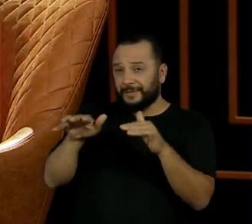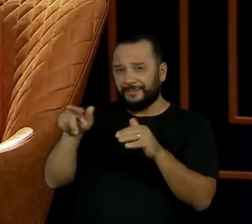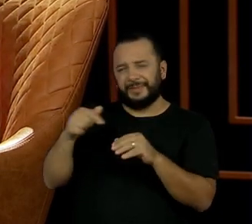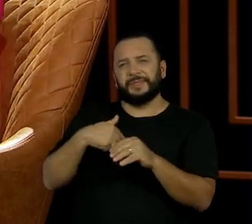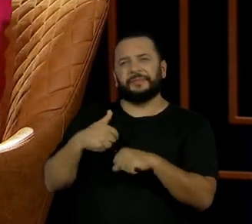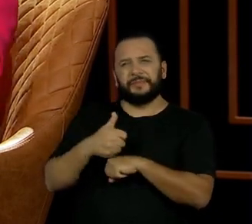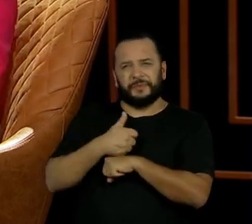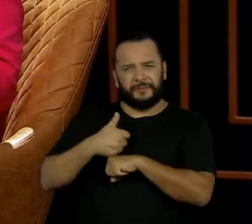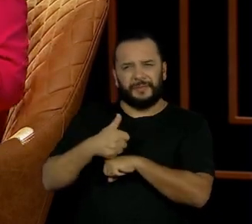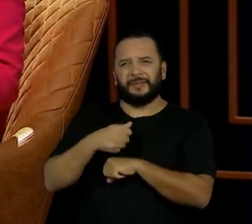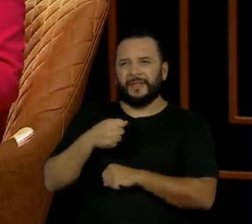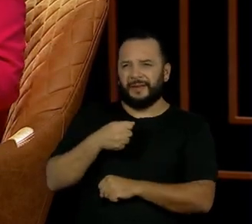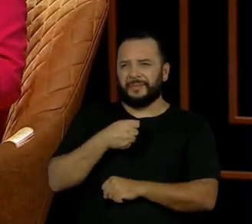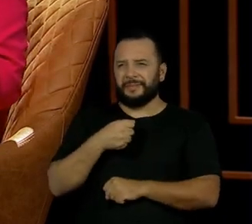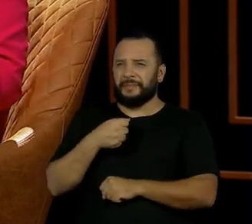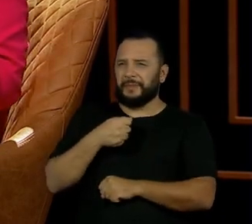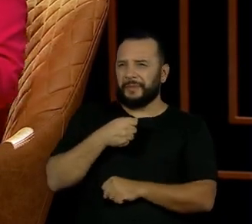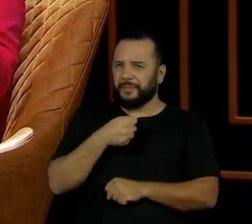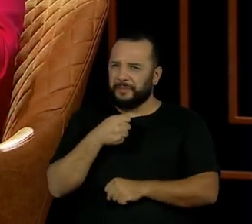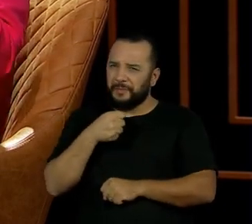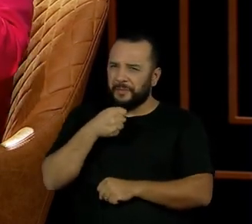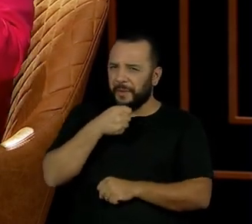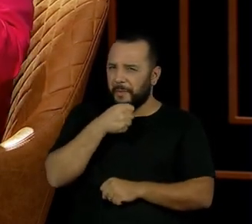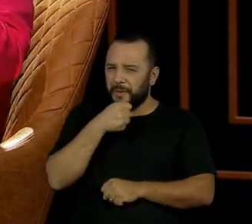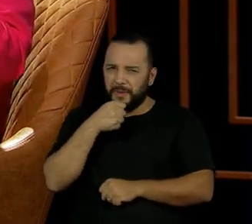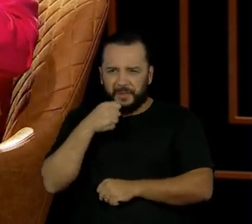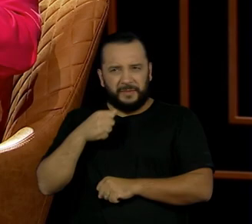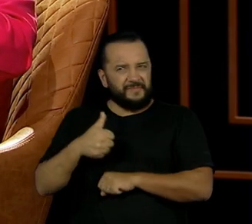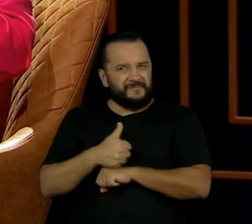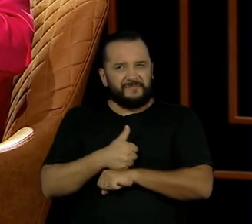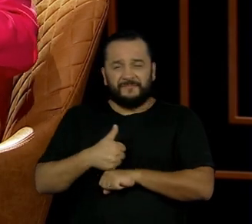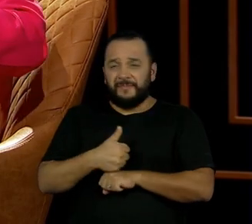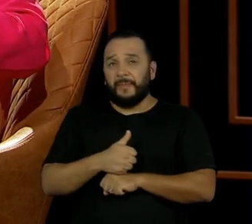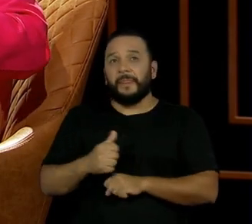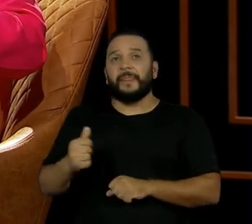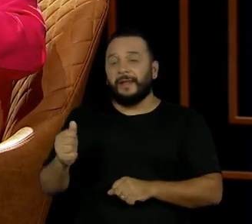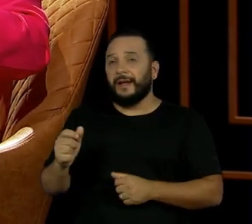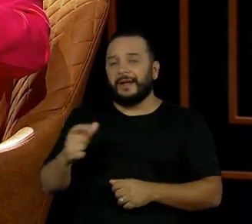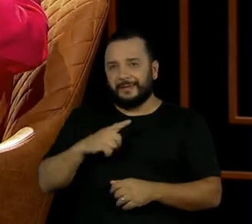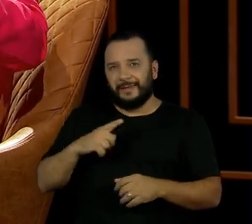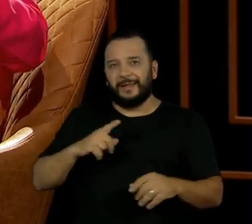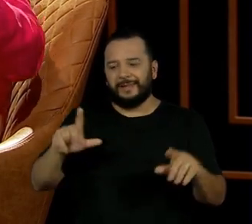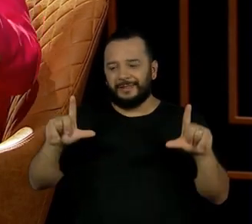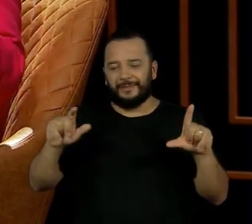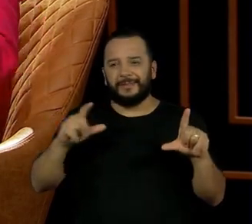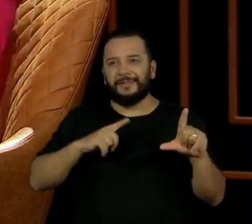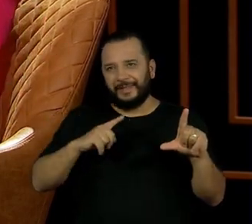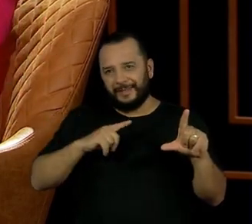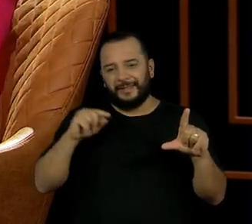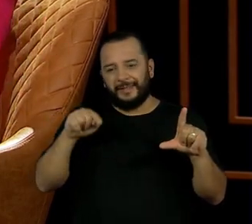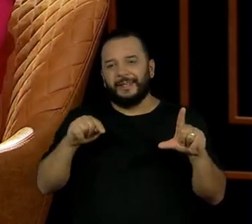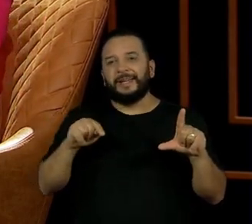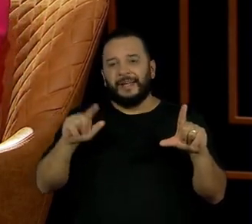nesse momento naquele momento ali e aí tá escrito dedico este disco Paula Lima então é realmente uma conexão